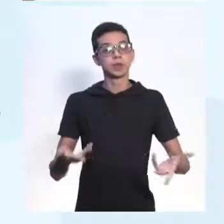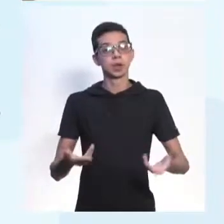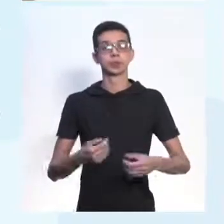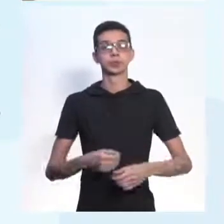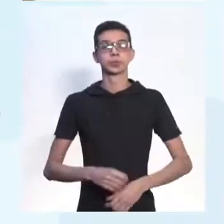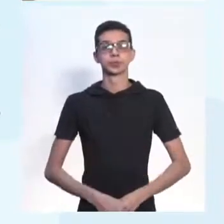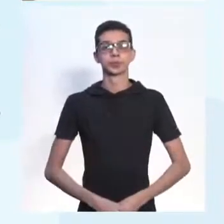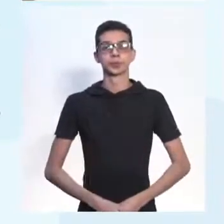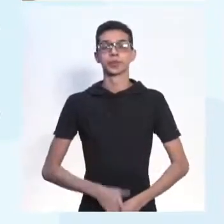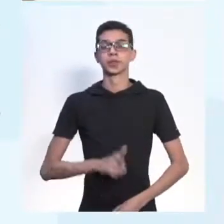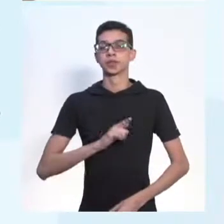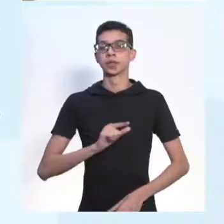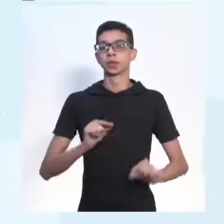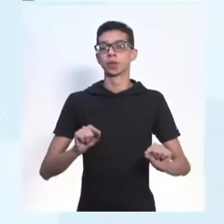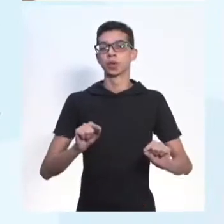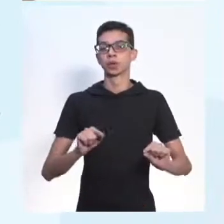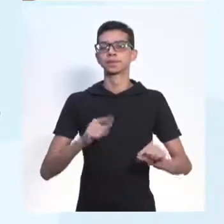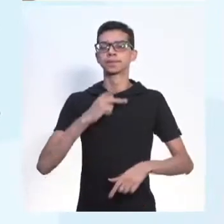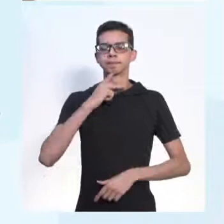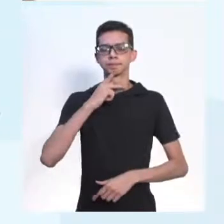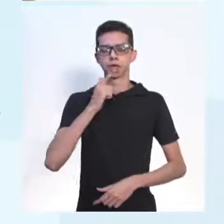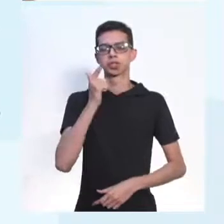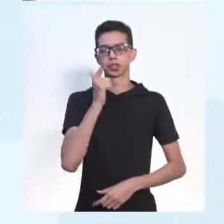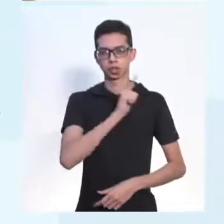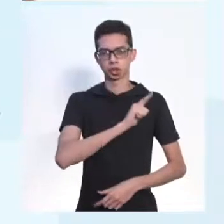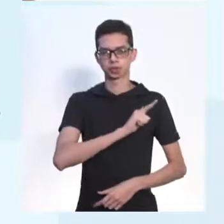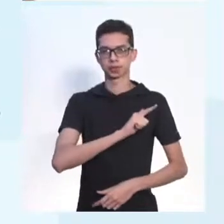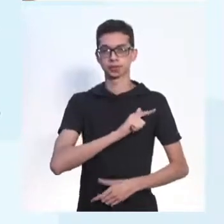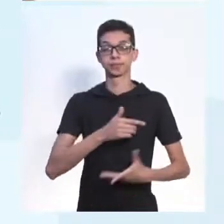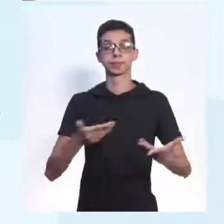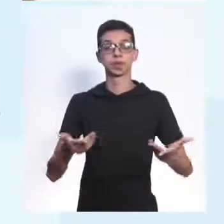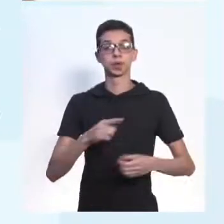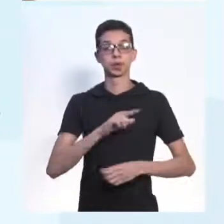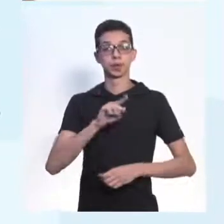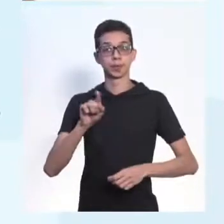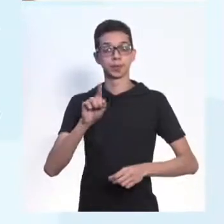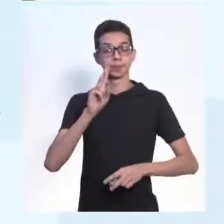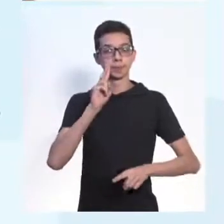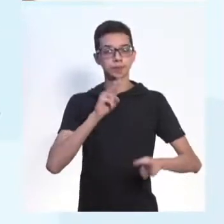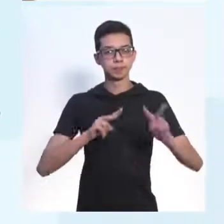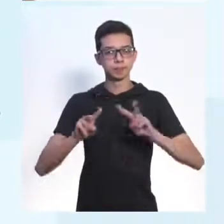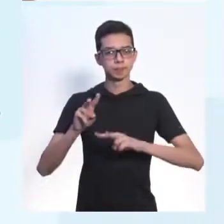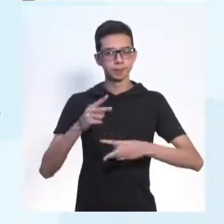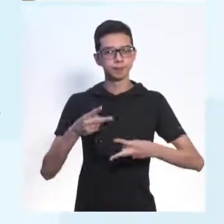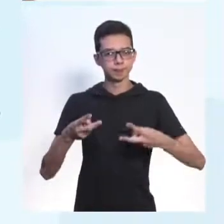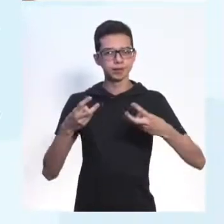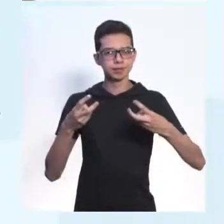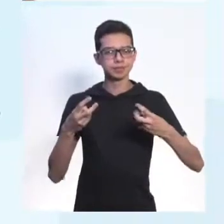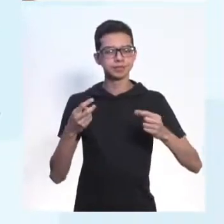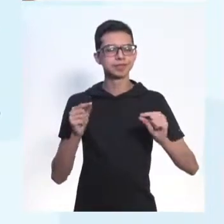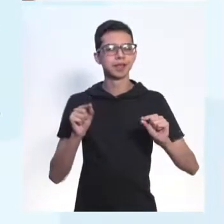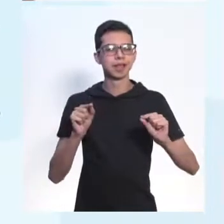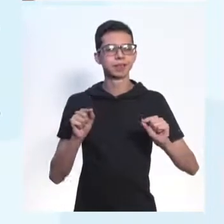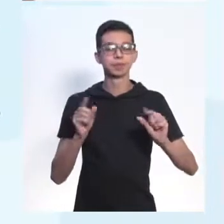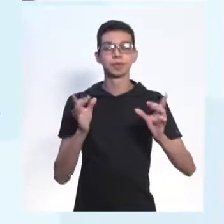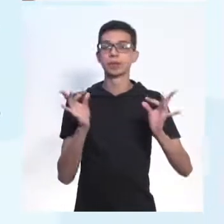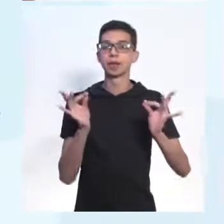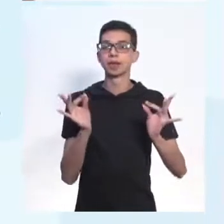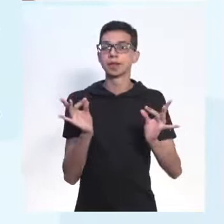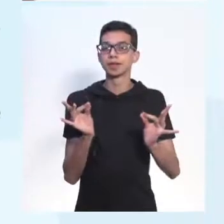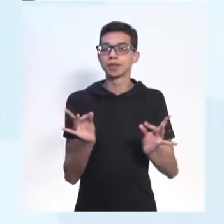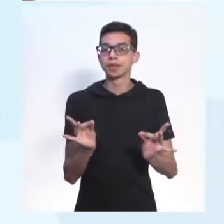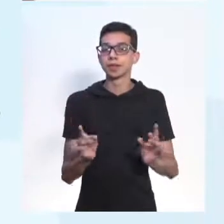dará acesso aí terá acesso ao fundo partidário vejam é existe um conjunto de princípios é